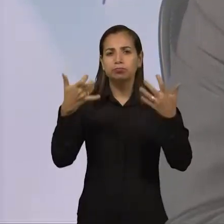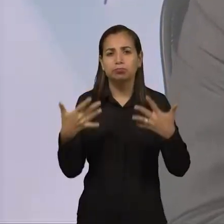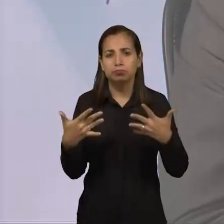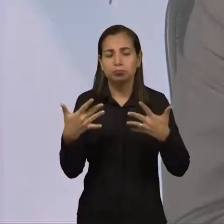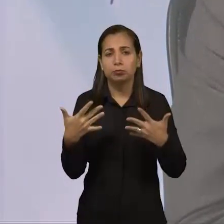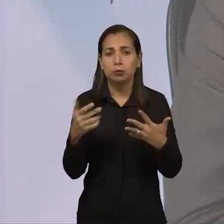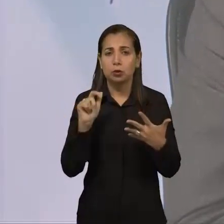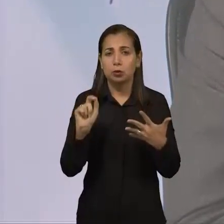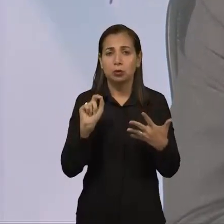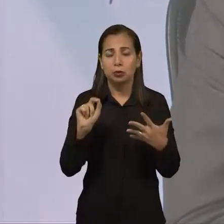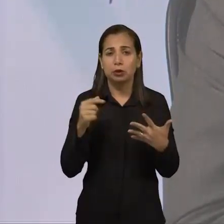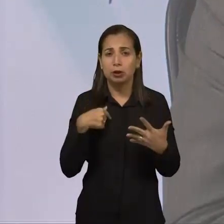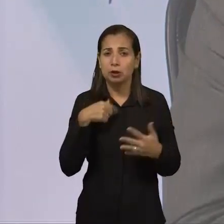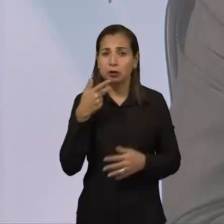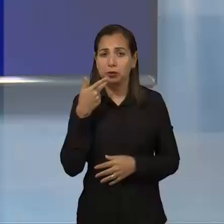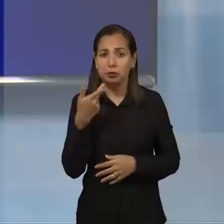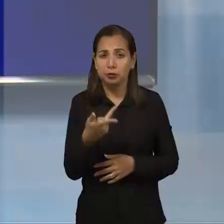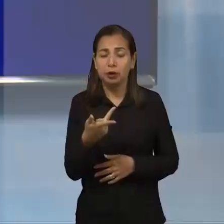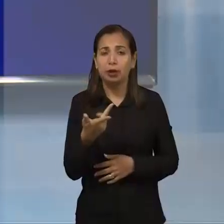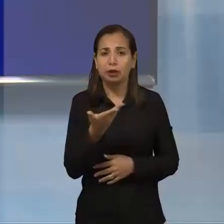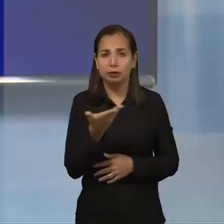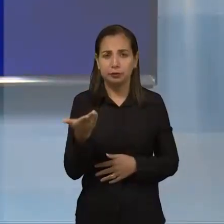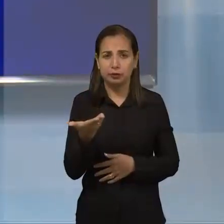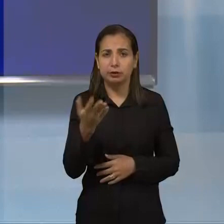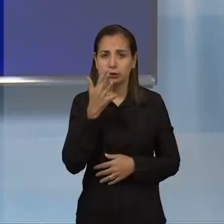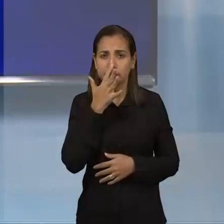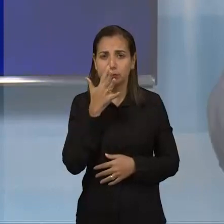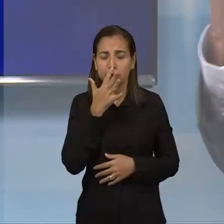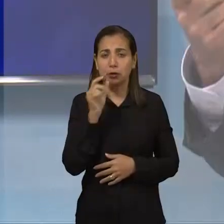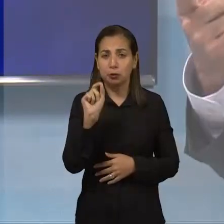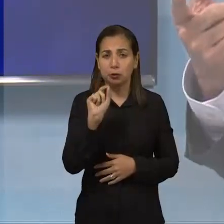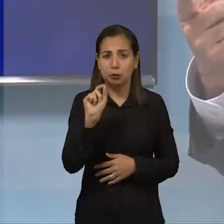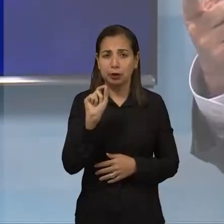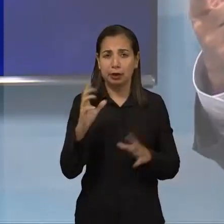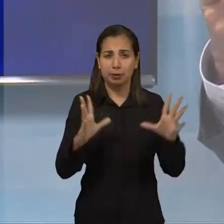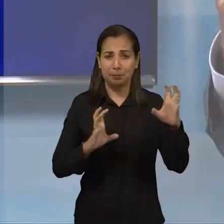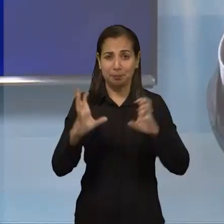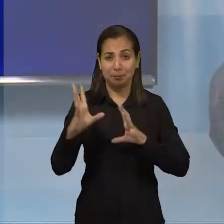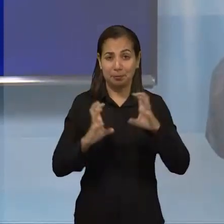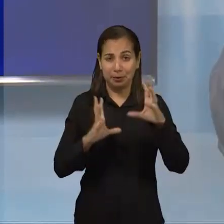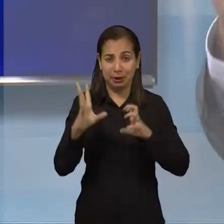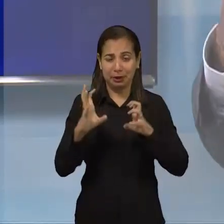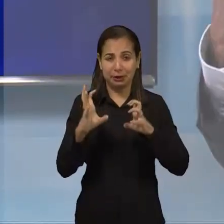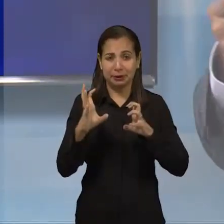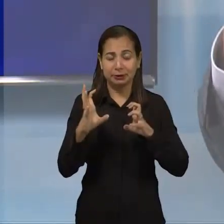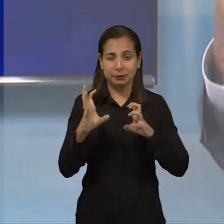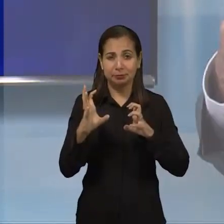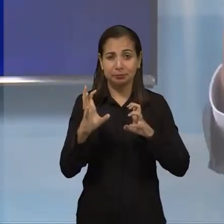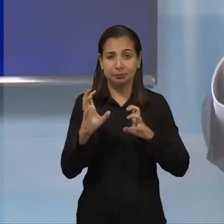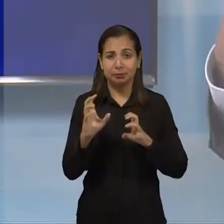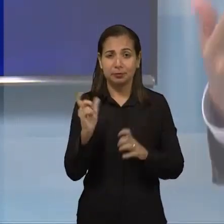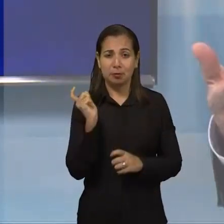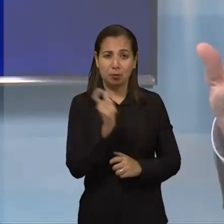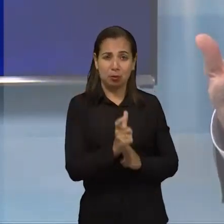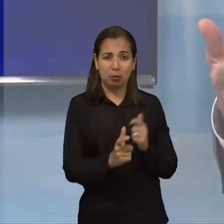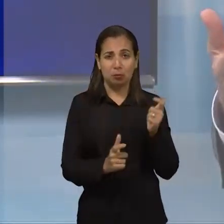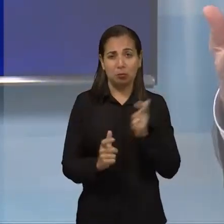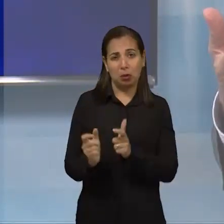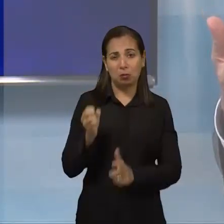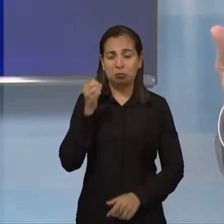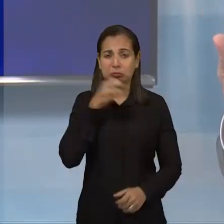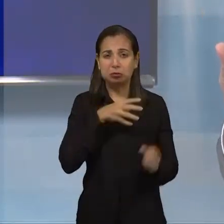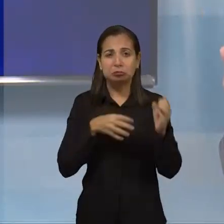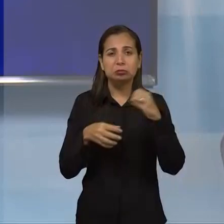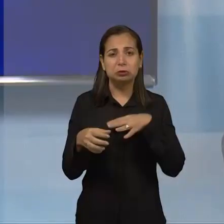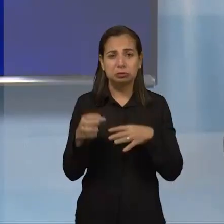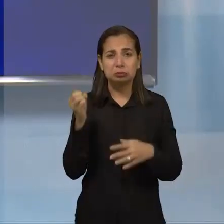estou sendo elegante com o assinante ao chamar briga, discussão, com agressões morais,